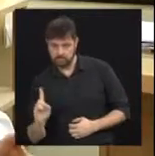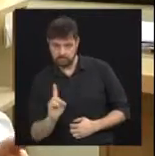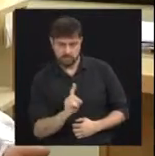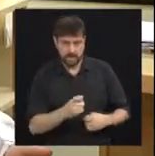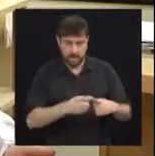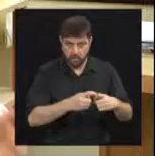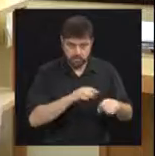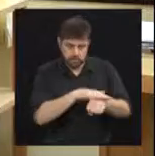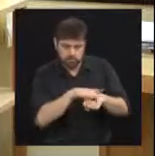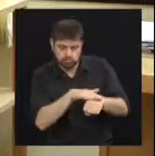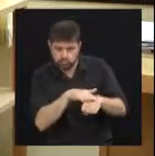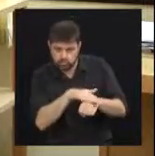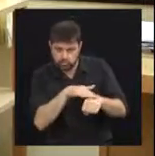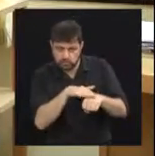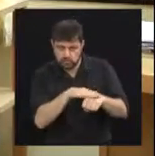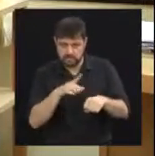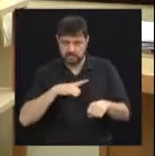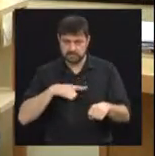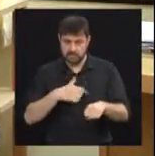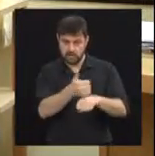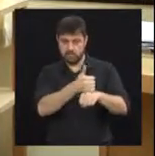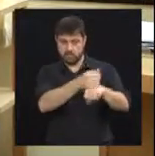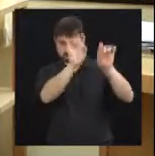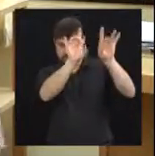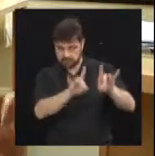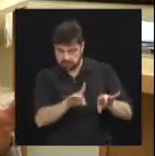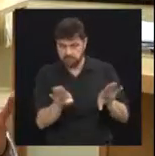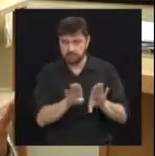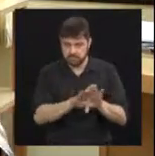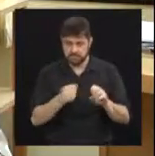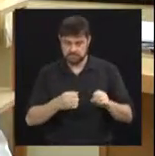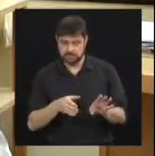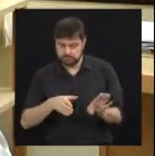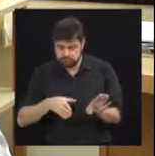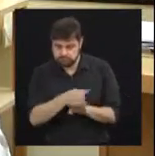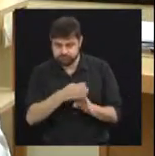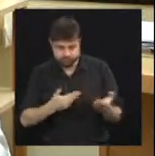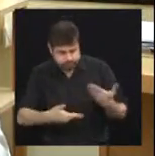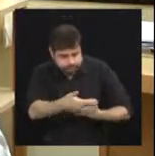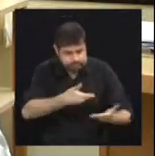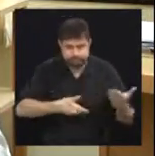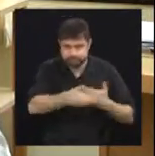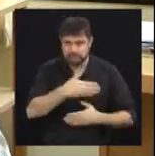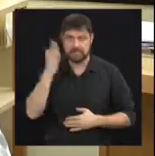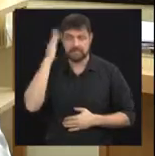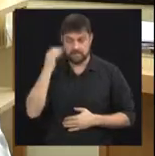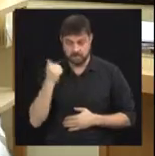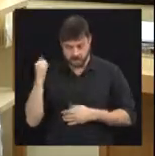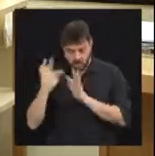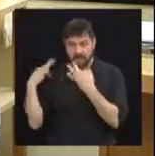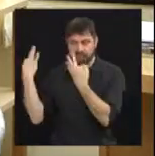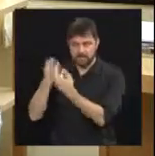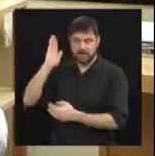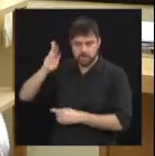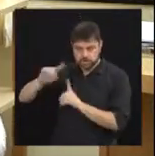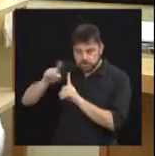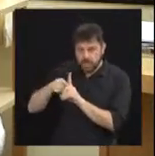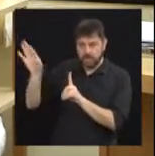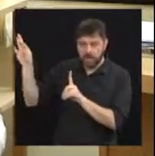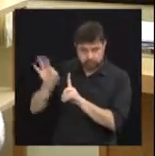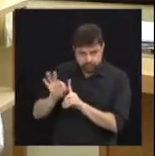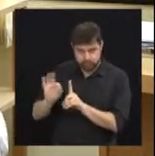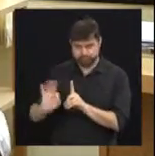ginecologista. Caso seja encaminhado ao especialista, esse fator também deve ser abordado. E, na verdade, a questão dos